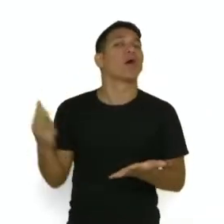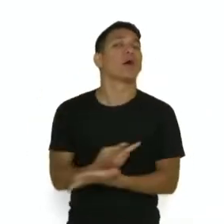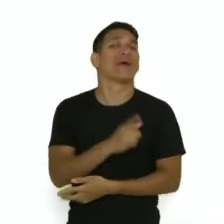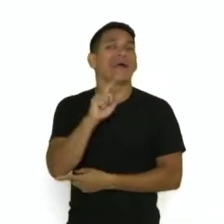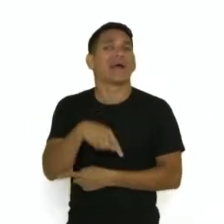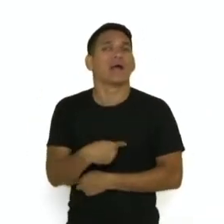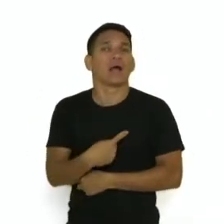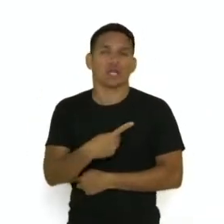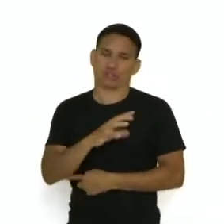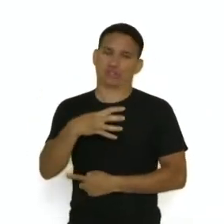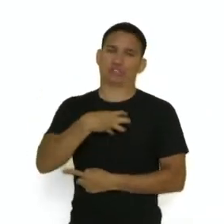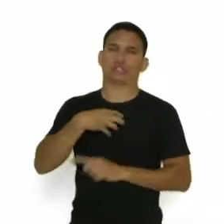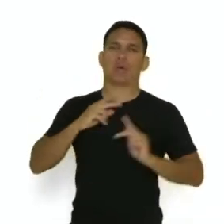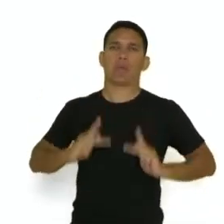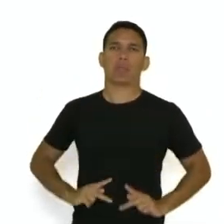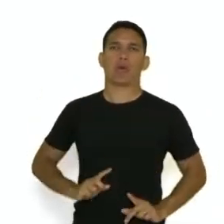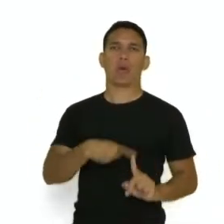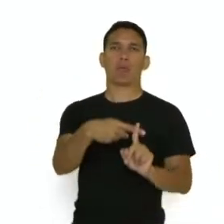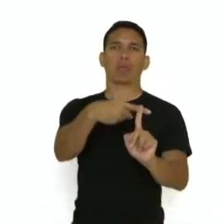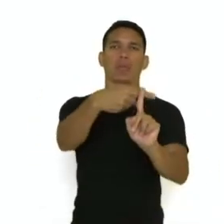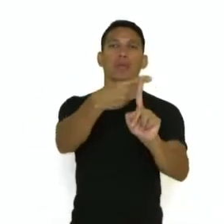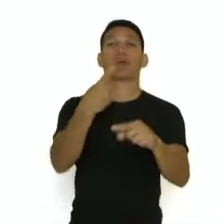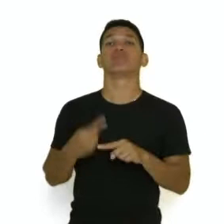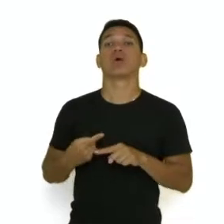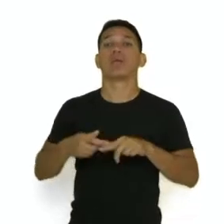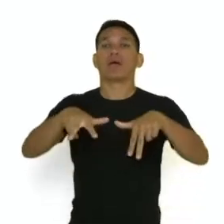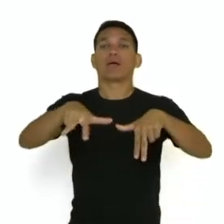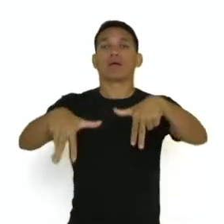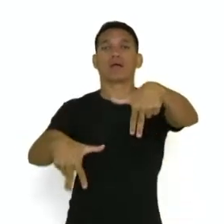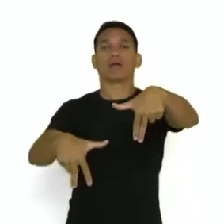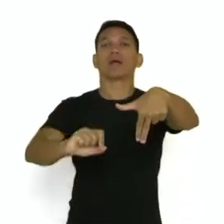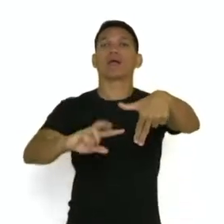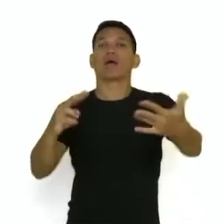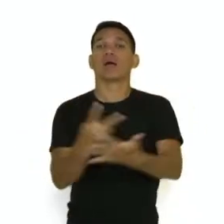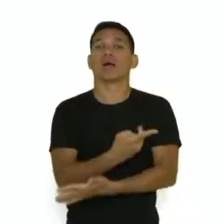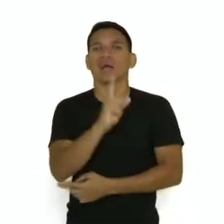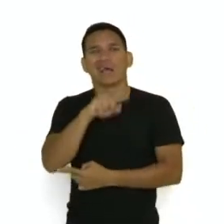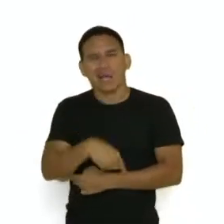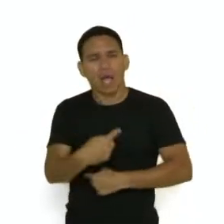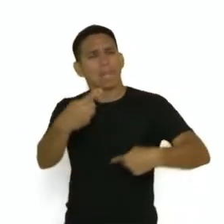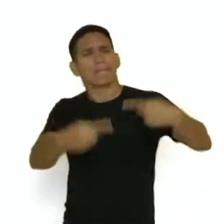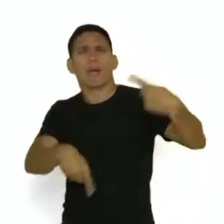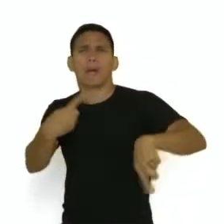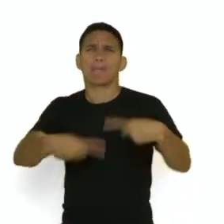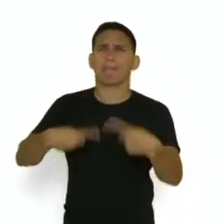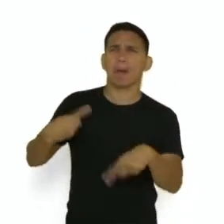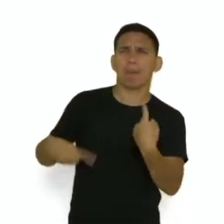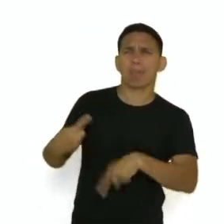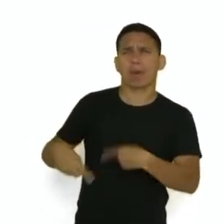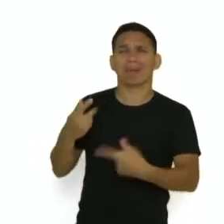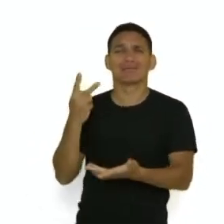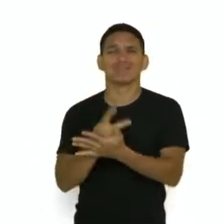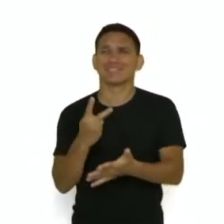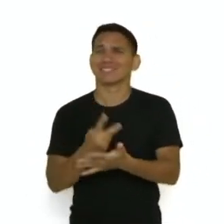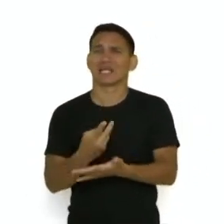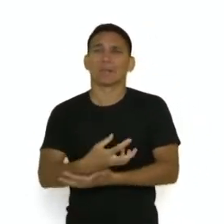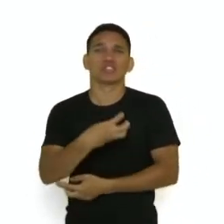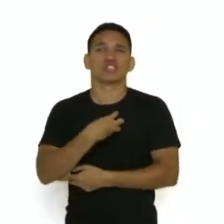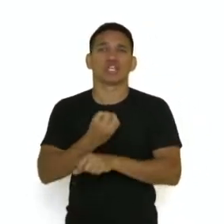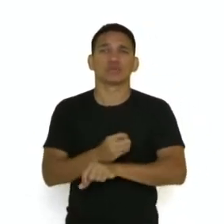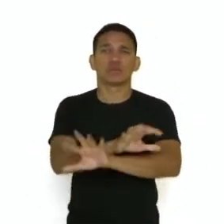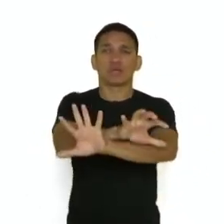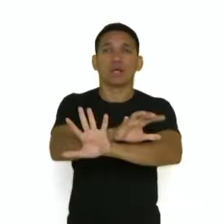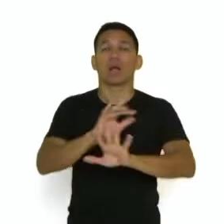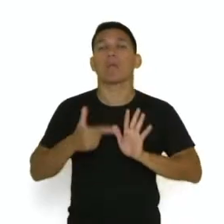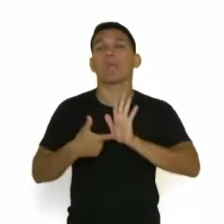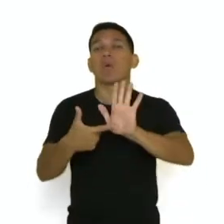modo positivo, pois a desigualdade de gênero é um tema que tem sido debatido nos meios de comunicação, com o